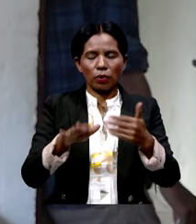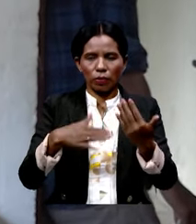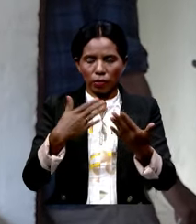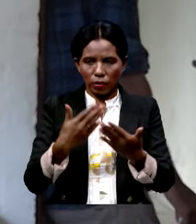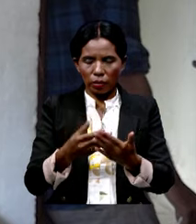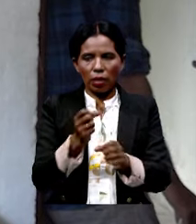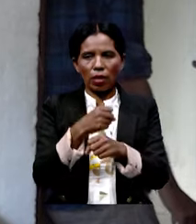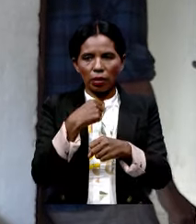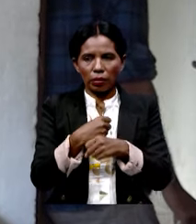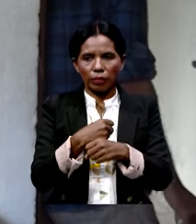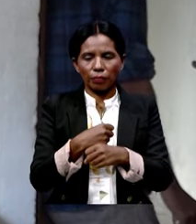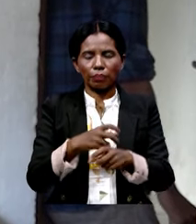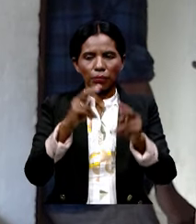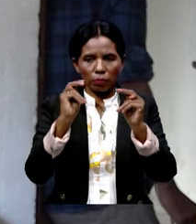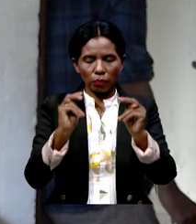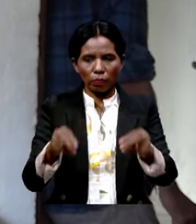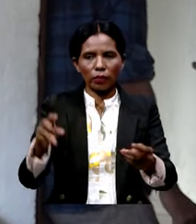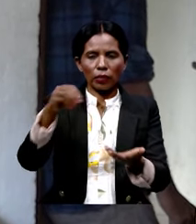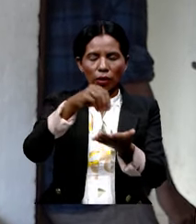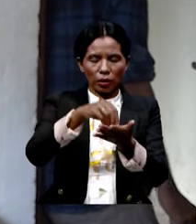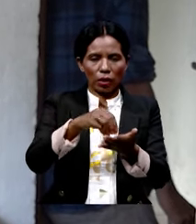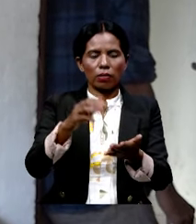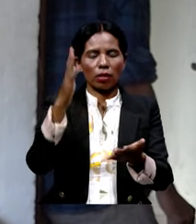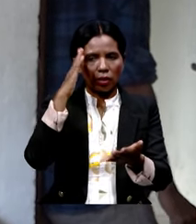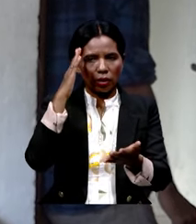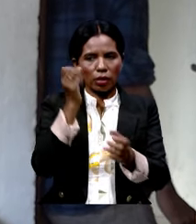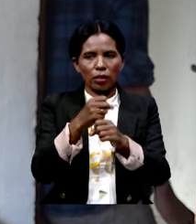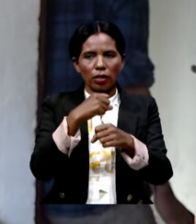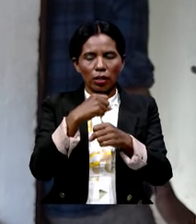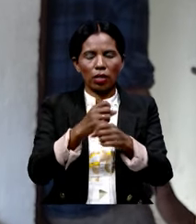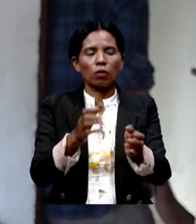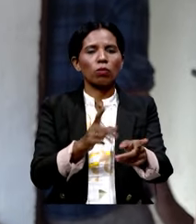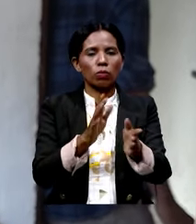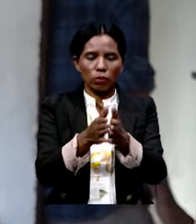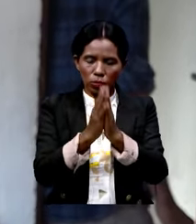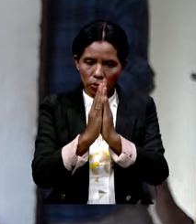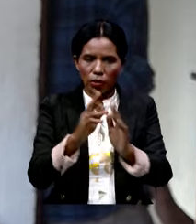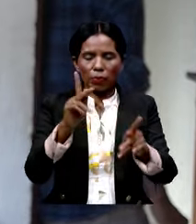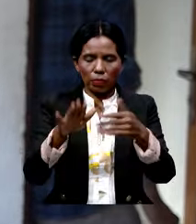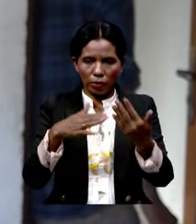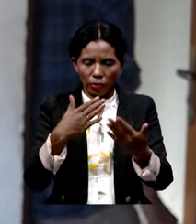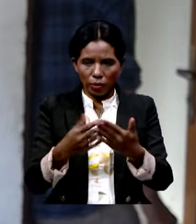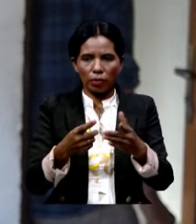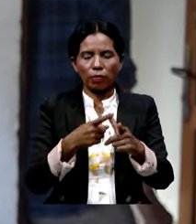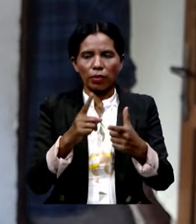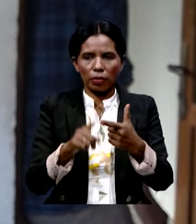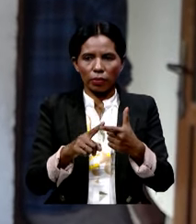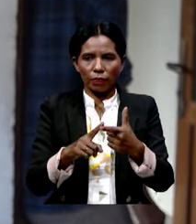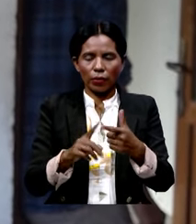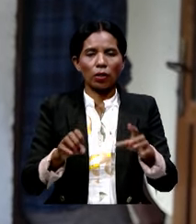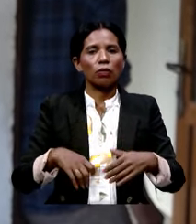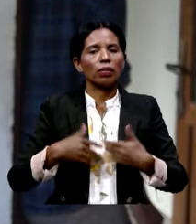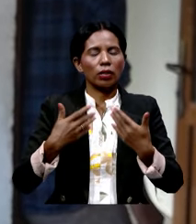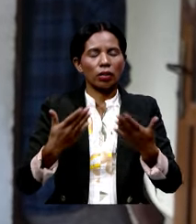mas produce, precisa ato tal consideração, halo nini a consultação, é a, vai início, depois o enhira